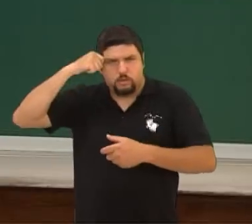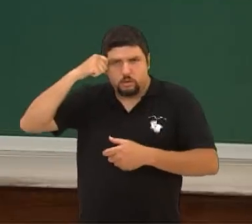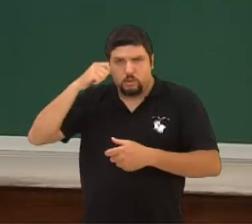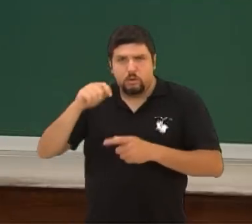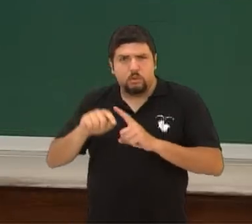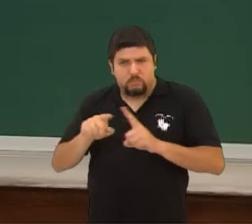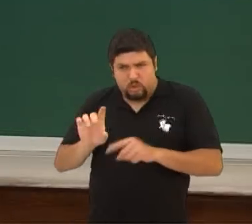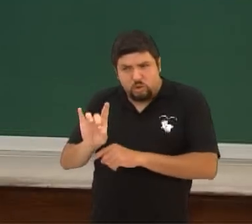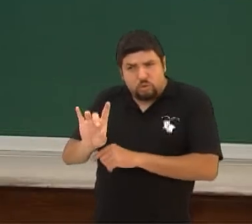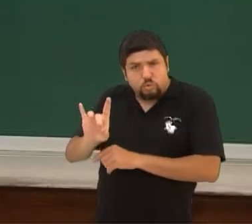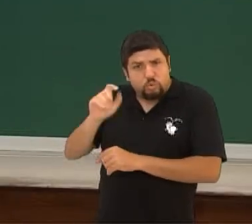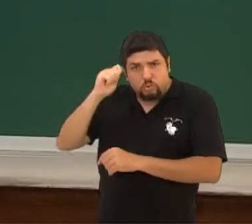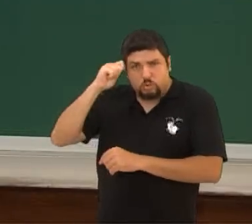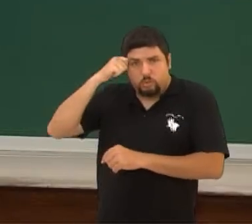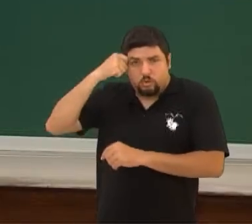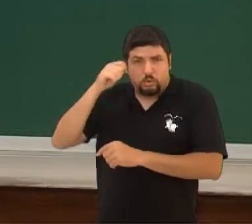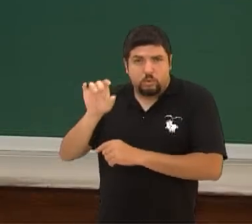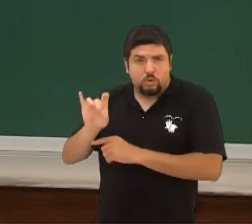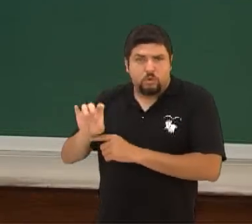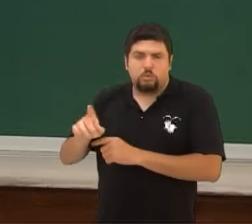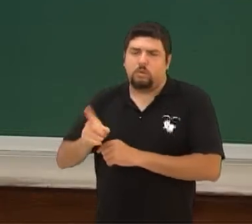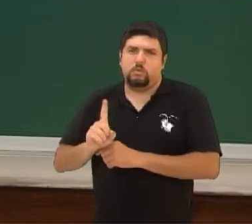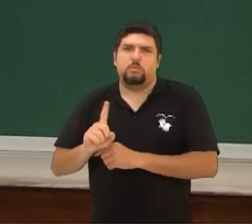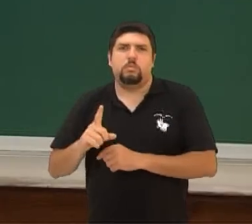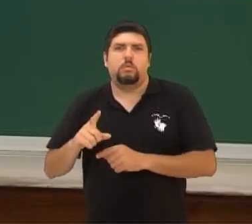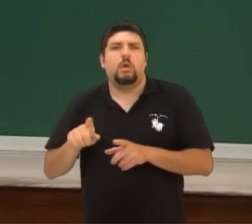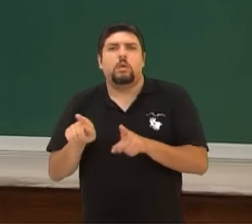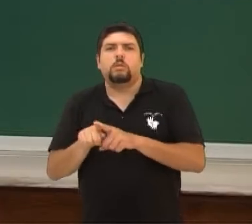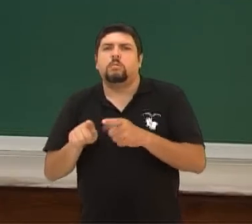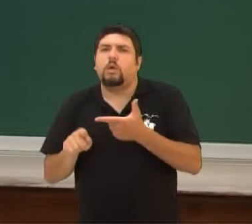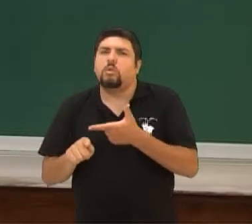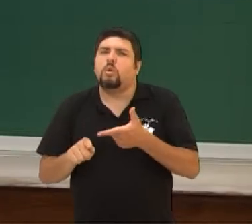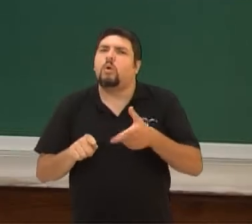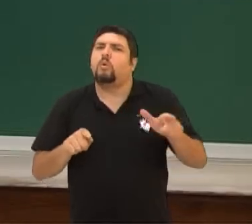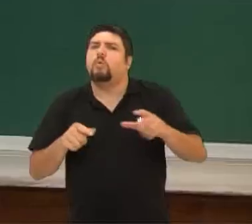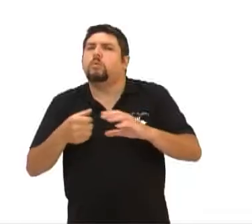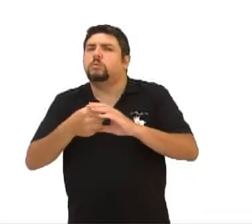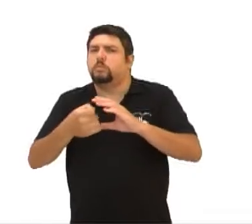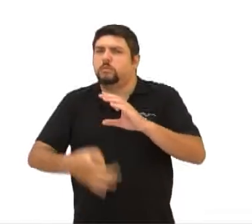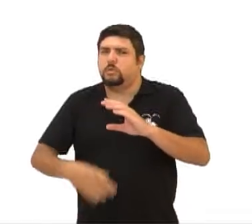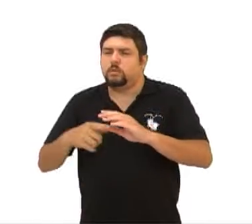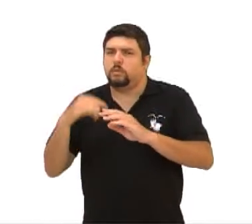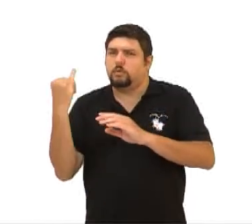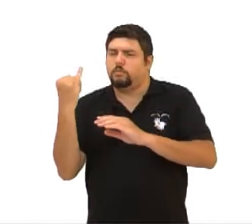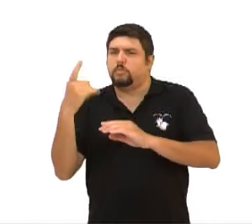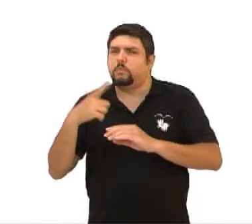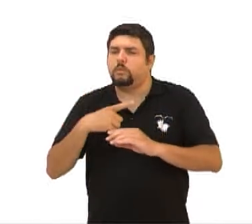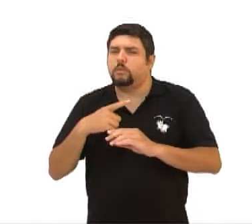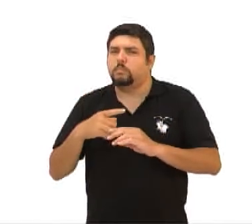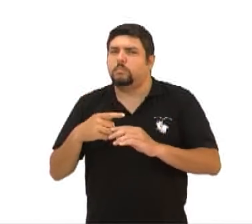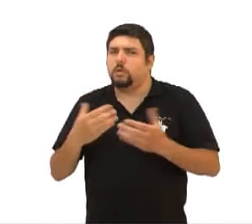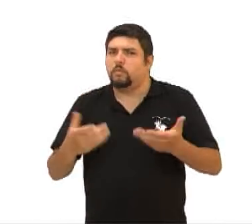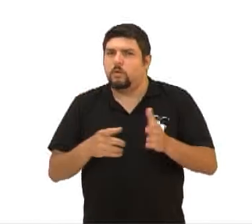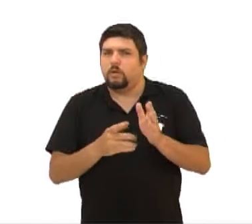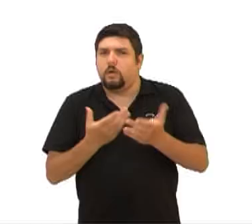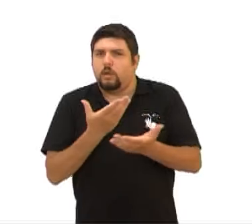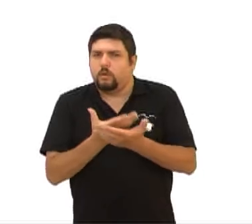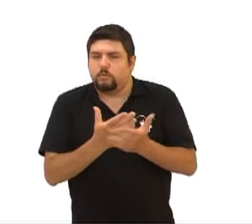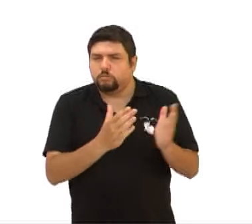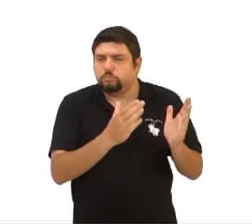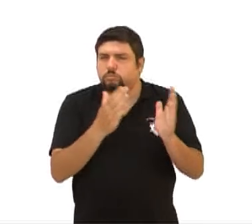essa característica, a negritude do povo, né? Eles têm outros aspectos geográficos importantes lá e a gente vai comprovar isso na aula de